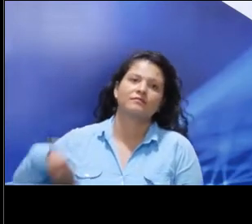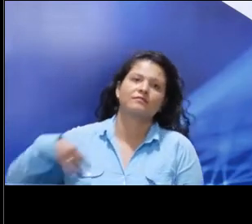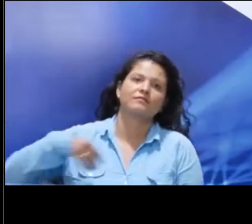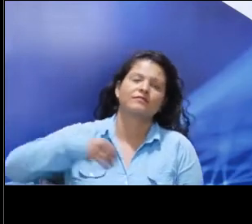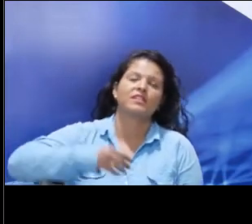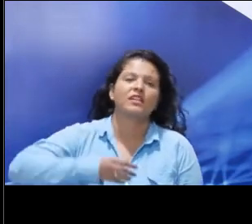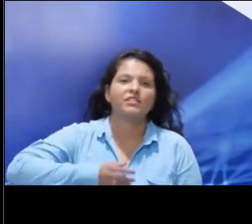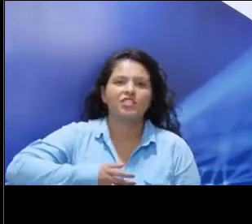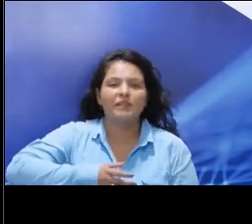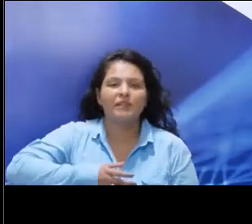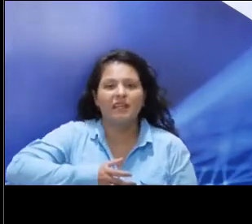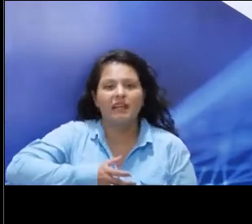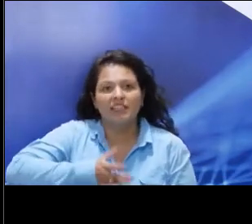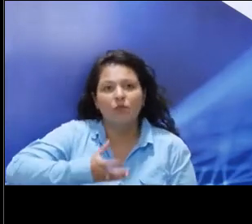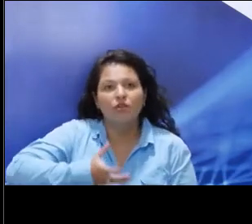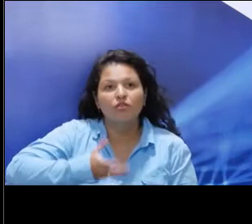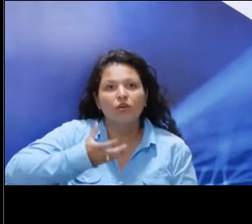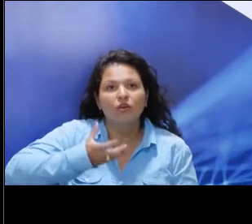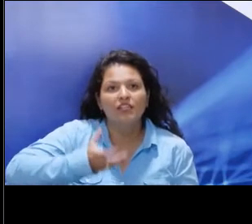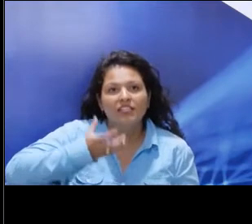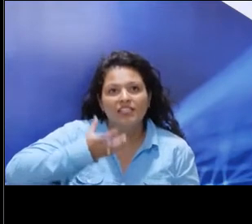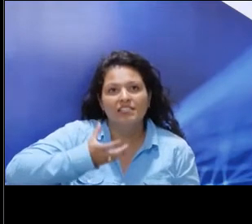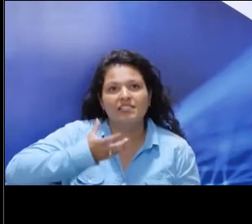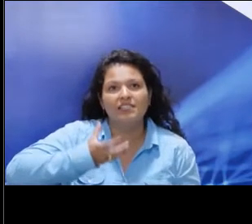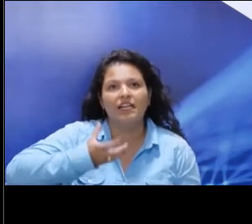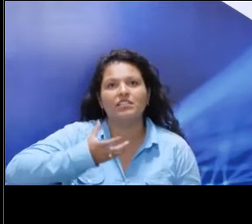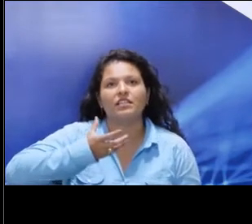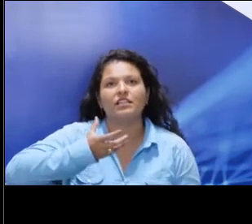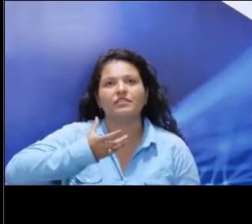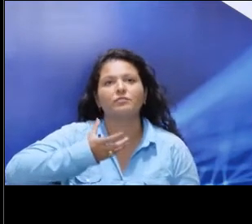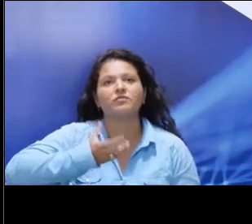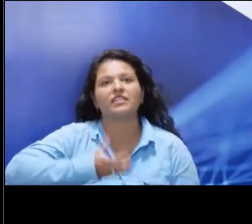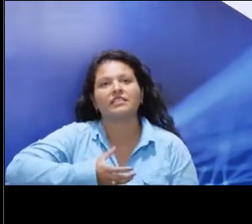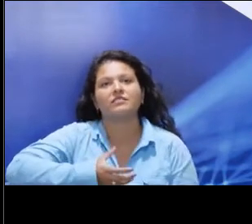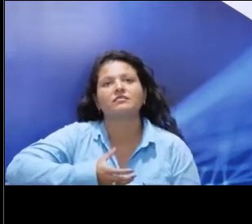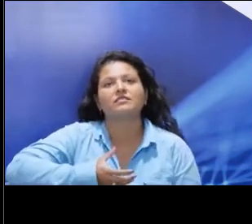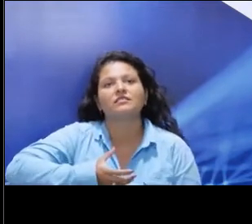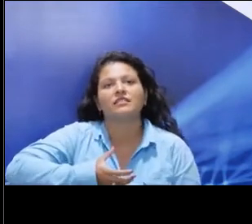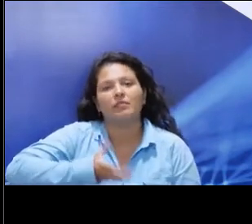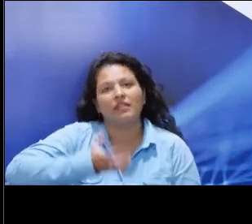consumo. Por quê? Imagina que até o odor, né, dessa silagem deve ter